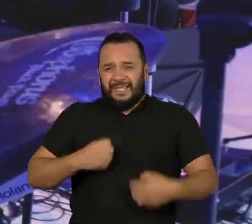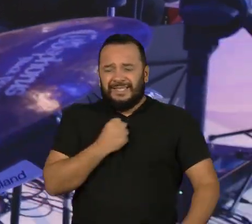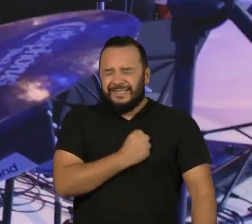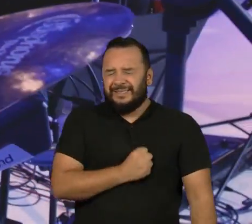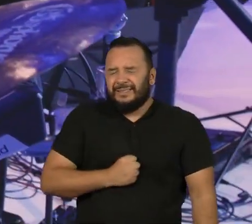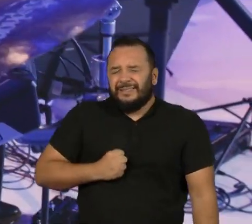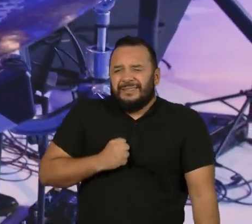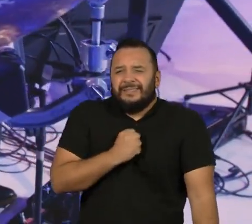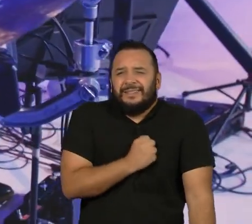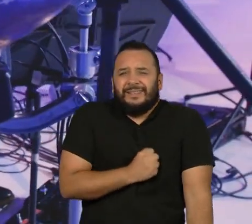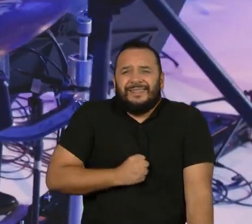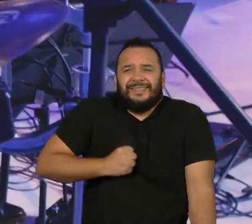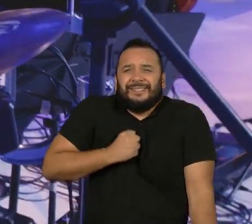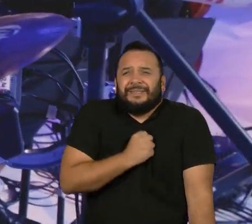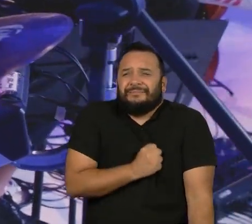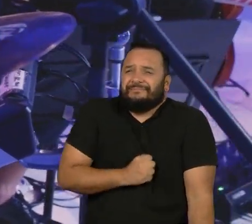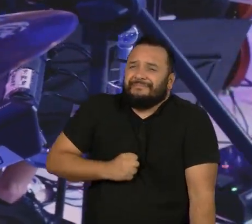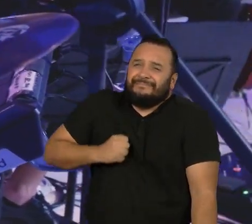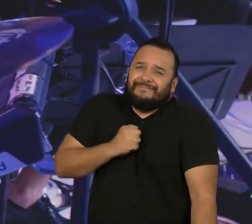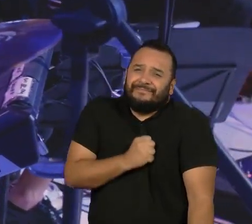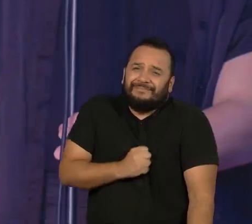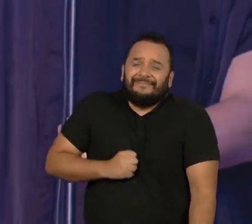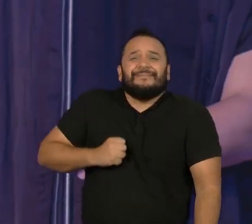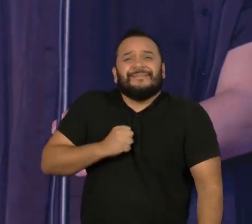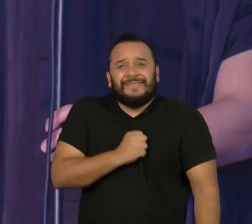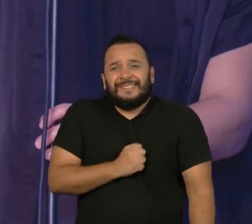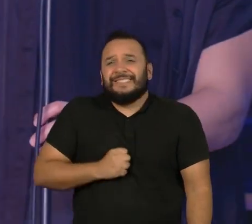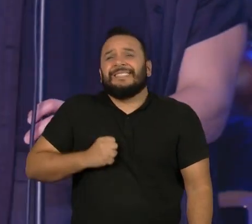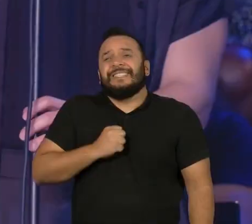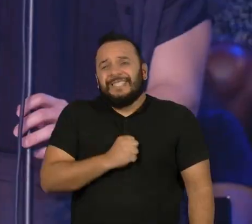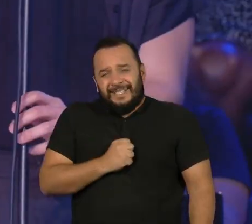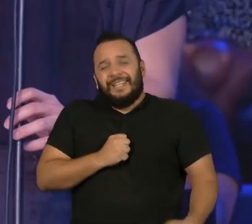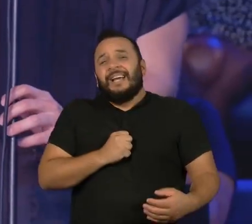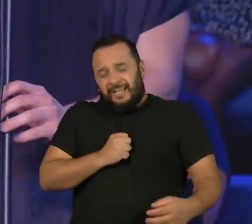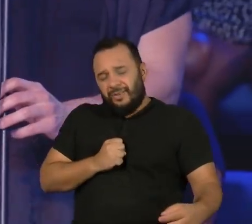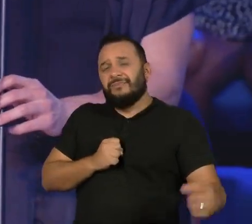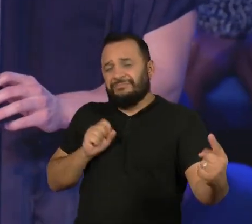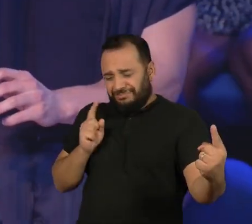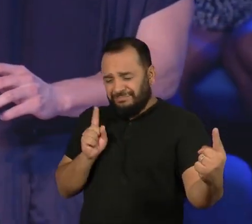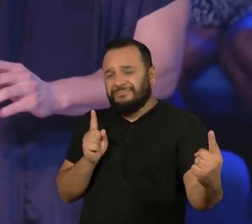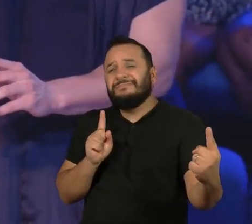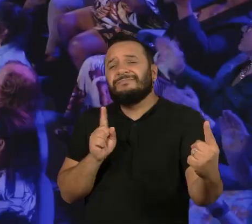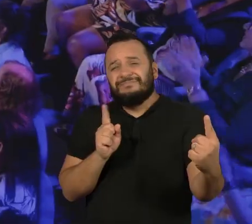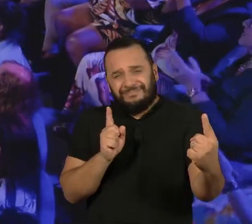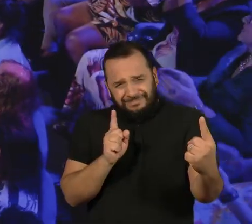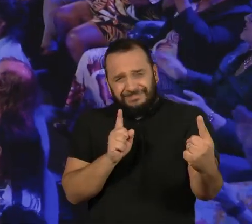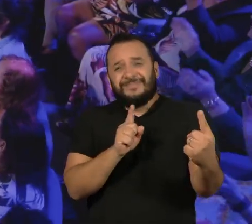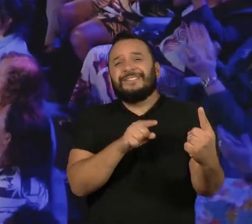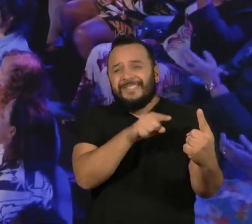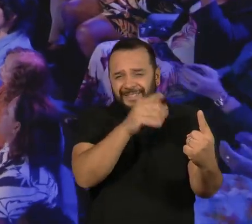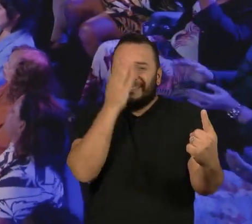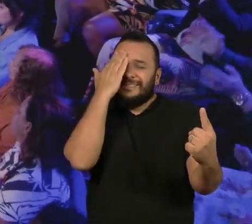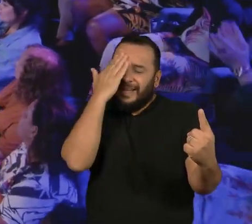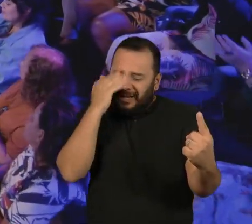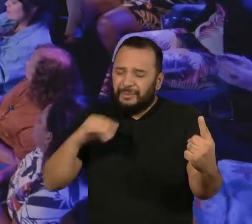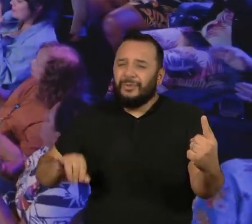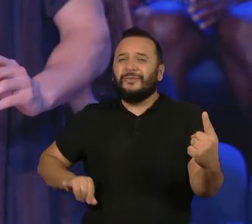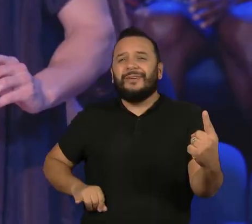E quando a saudade quiser me deixar cantar, vão saber que